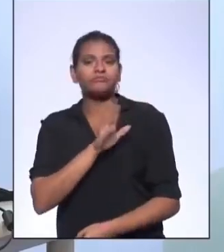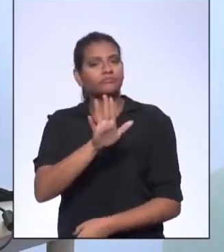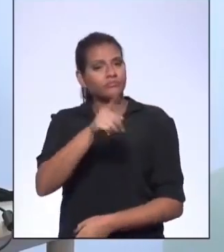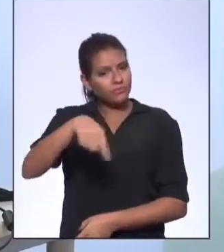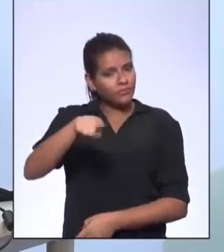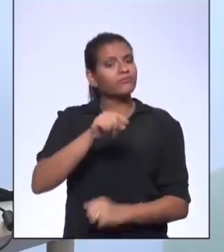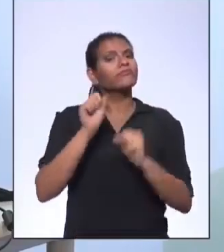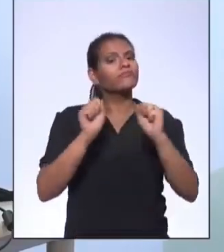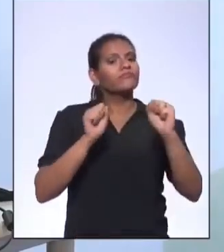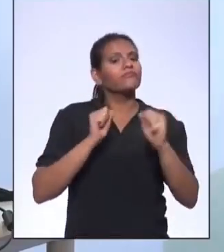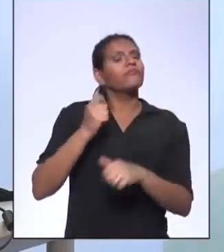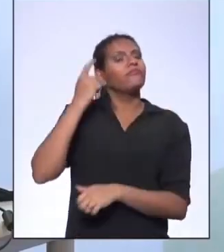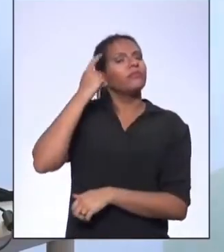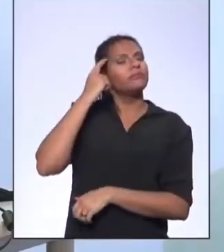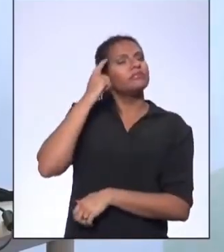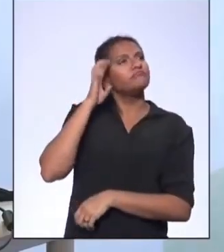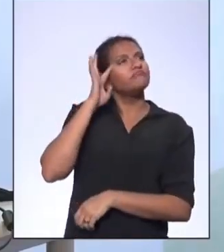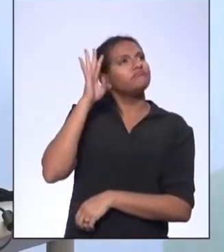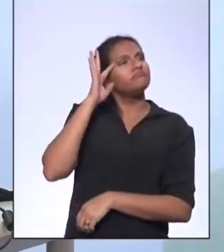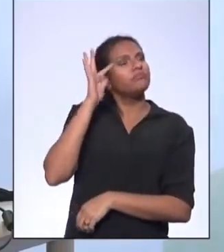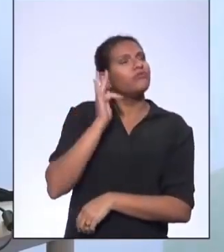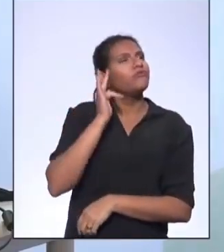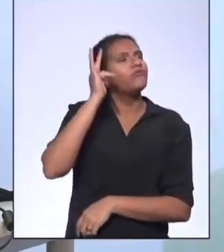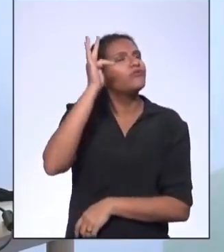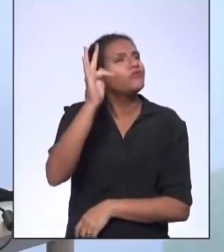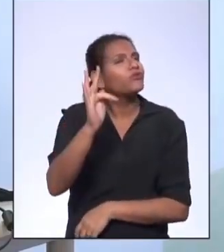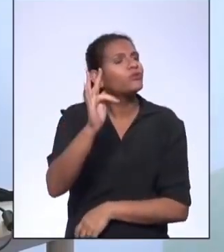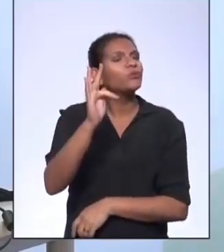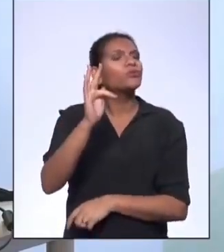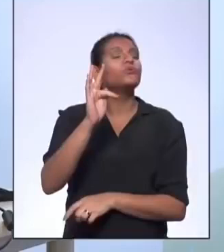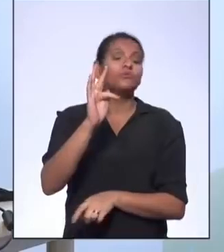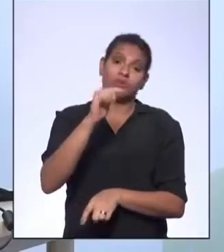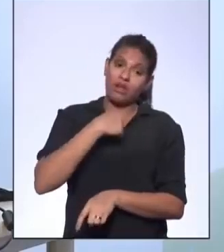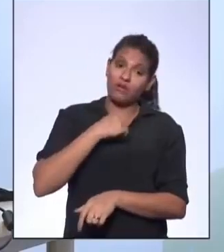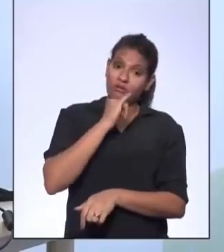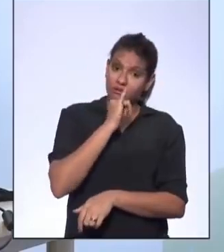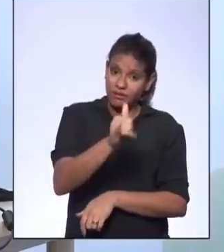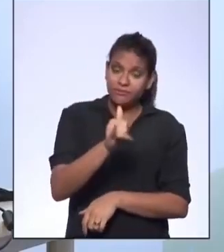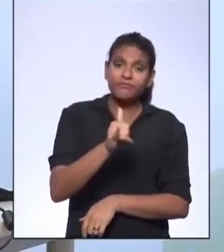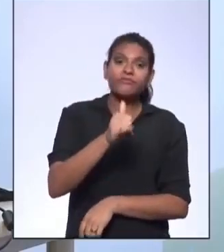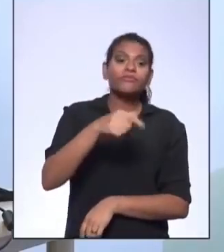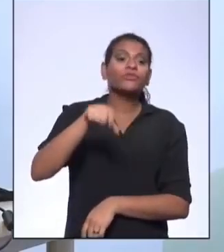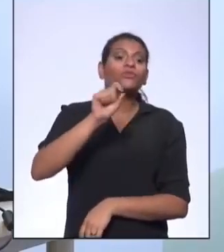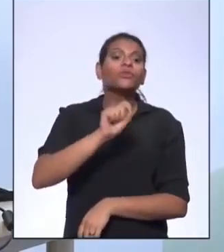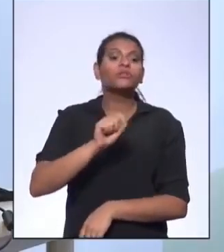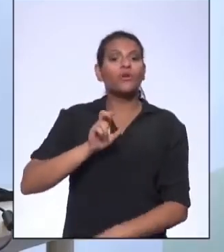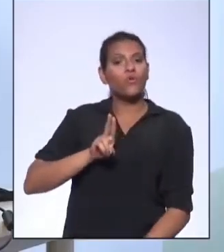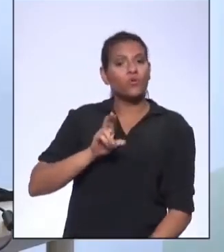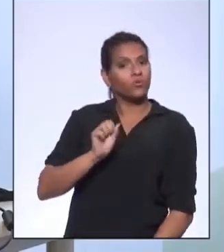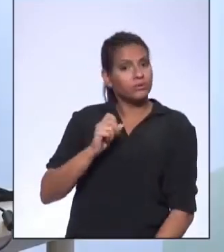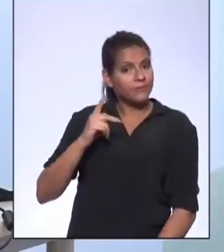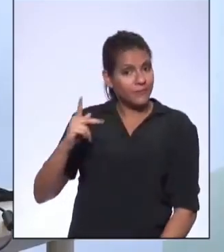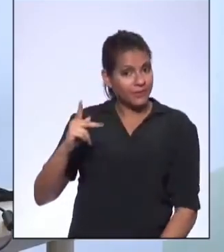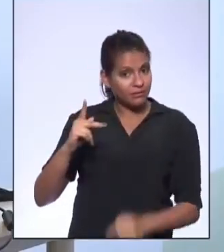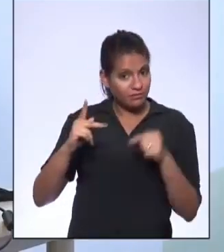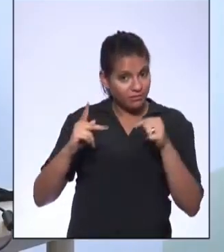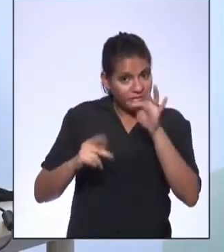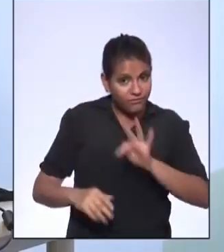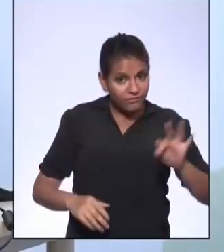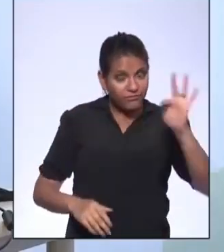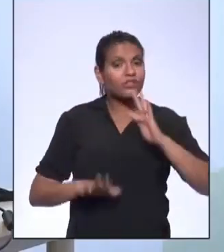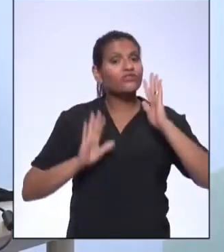no que a gente quer fazer mais para frente. Então, avisar vocês que a USP já abriu as inscrições para o CUCO, que é uma prova